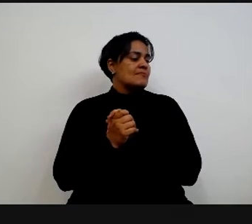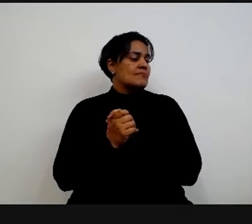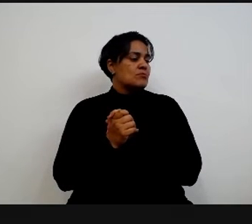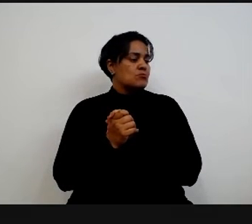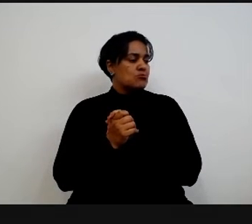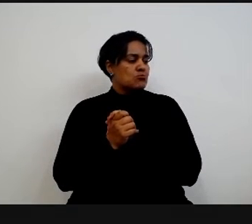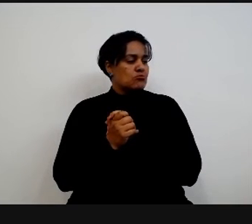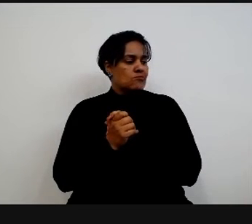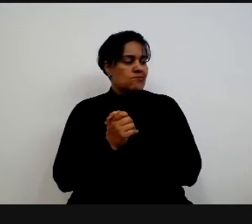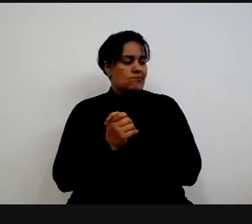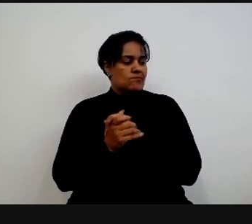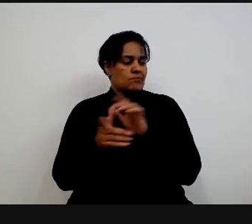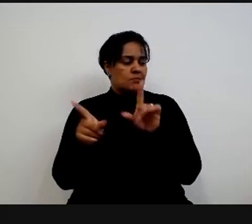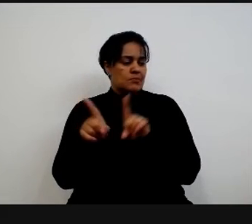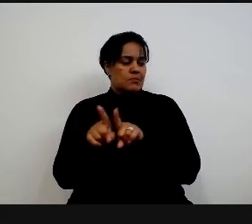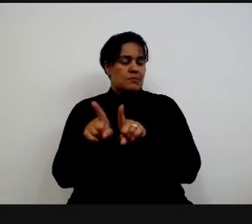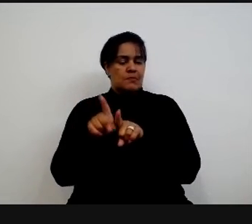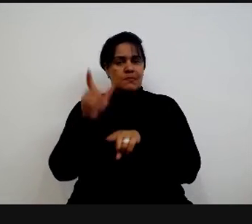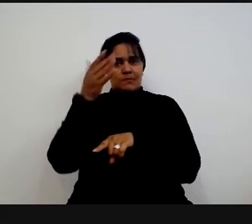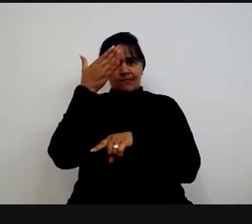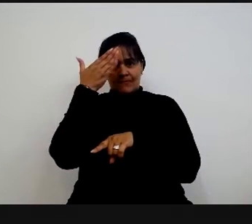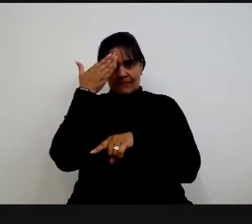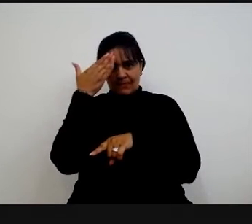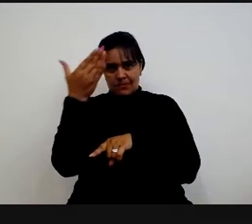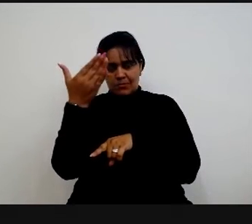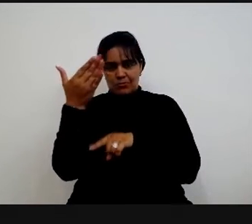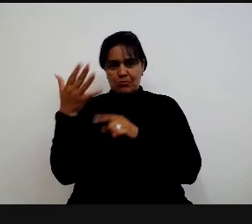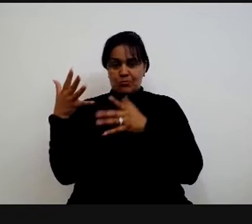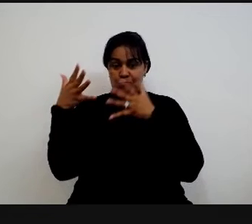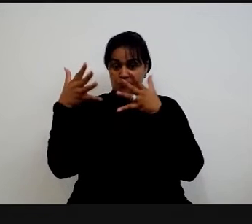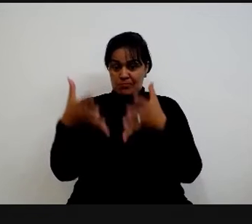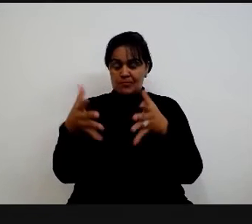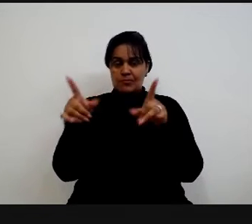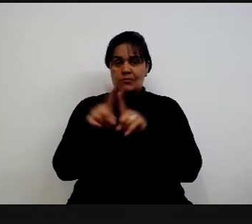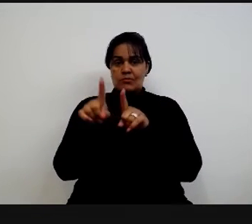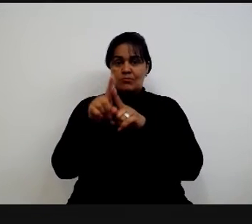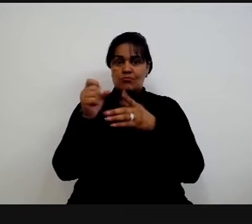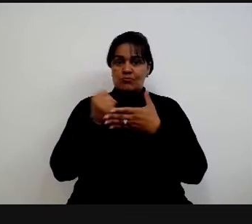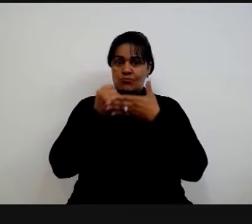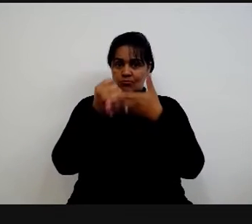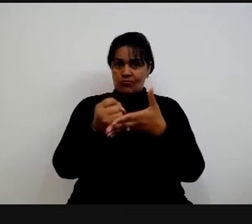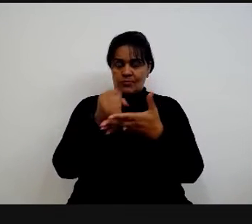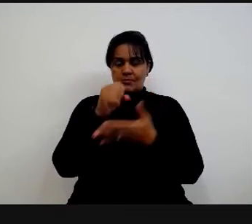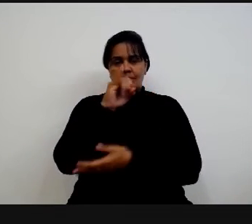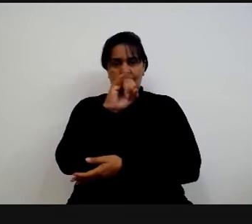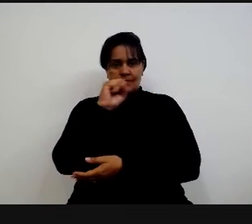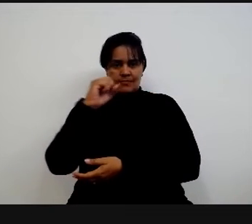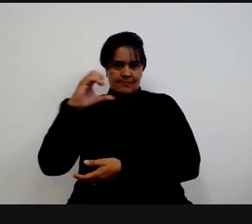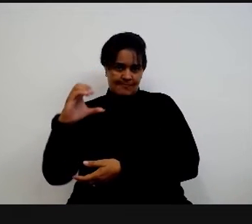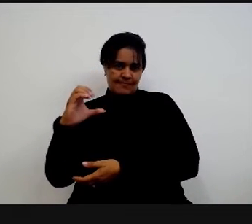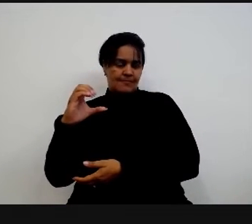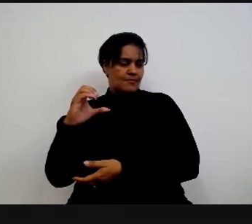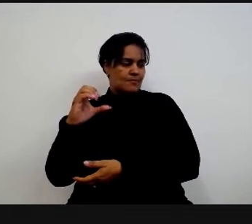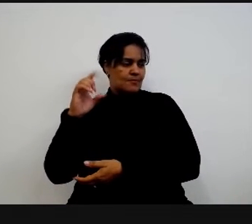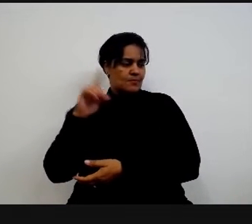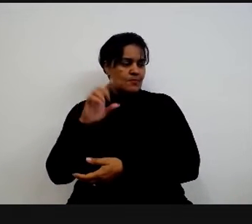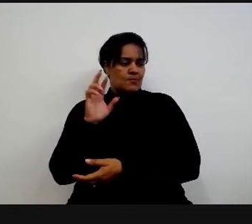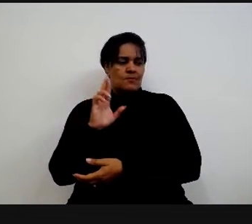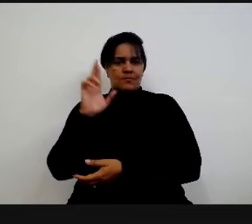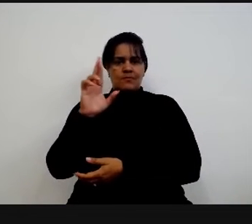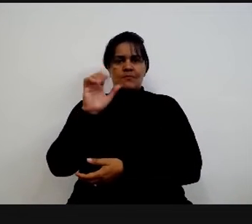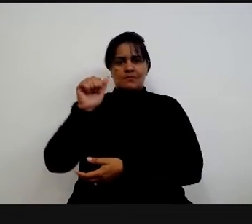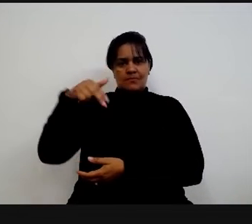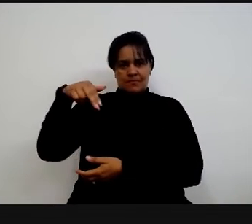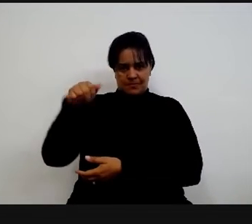Bom, também agradecer, não só pela participação, mas pela cooperação ao Instituto Cesadelio Corrêa, na pessoa da Ana